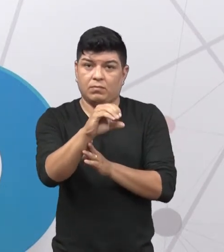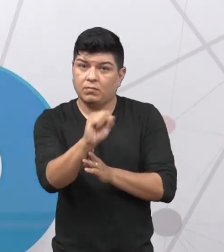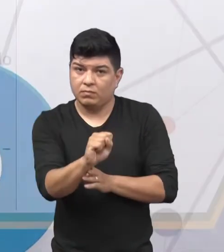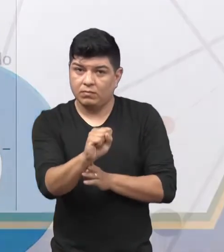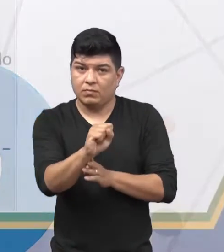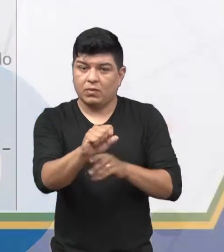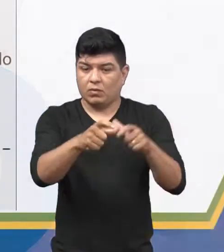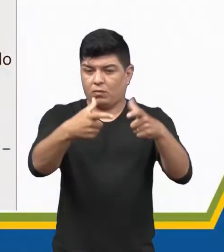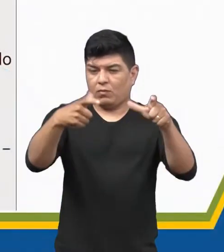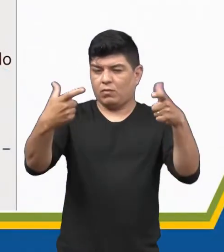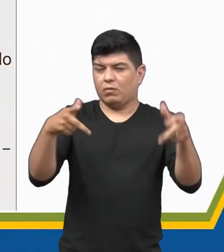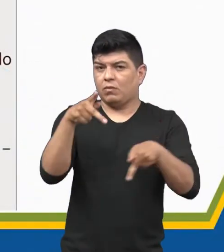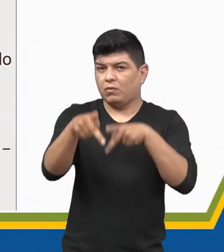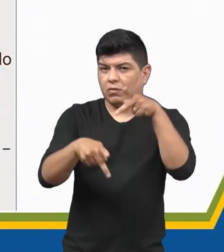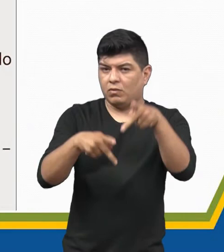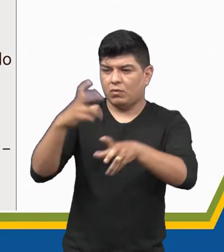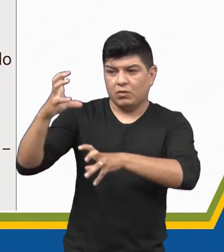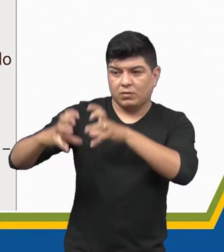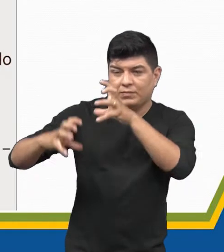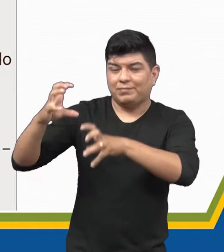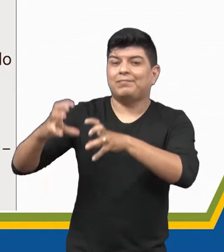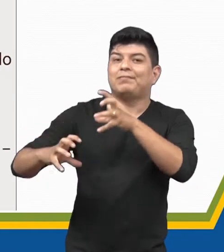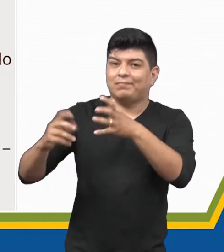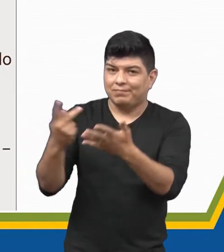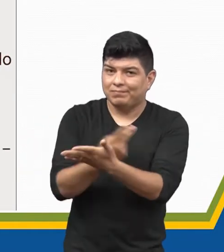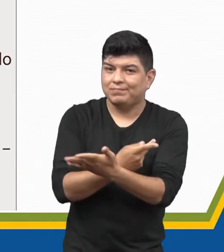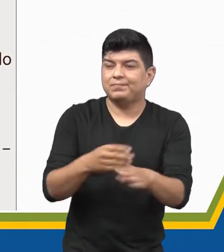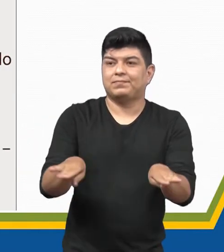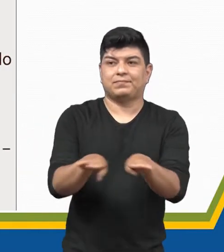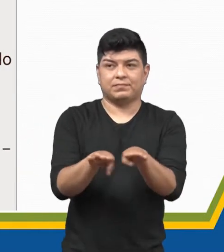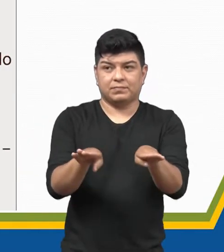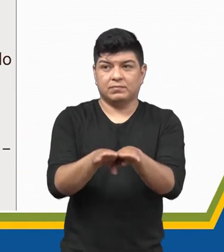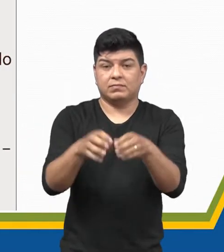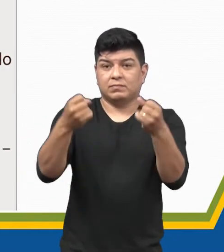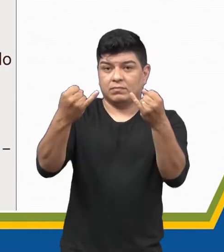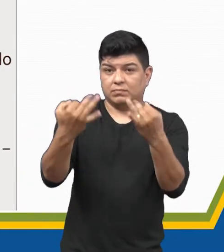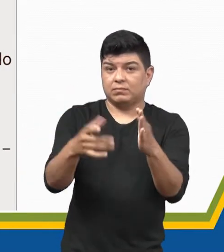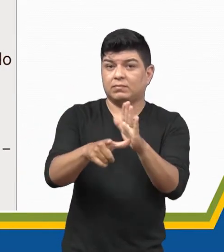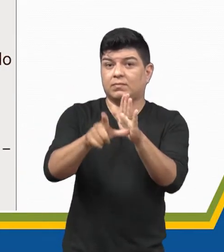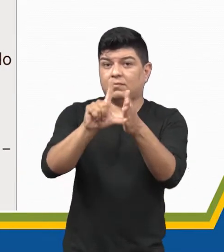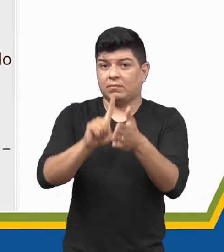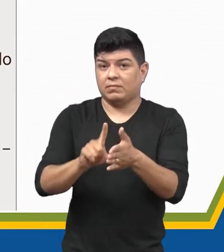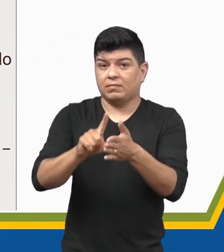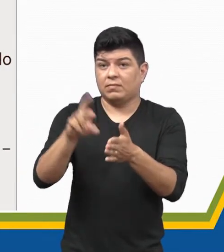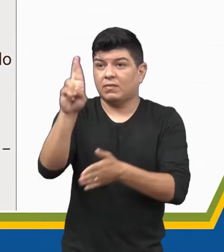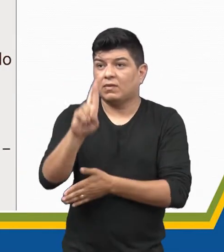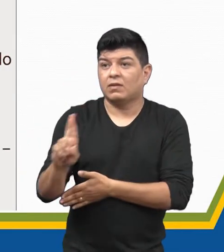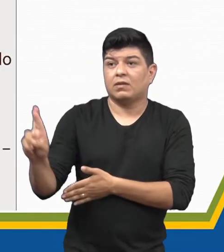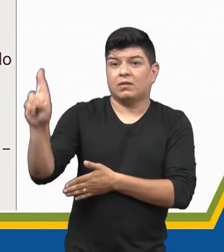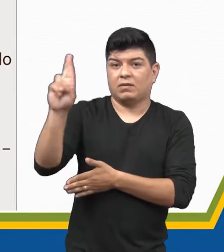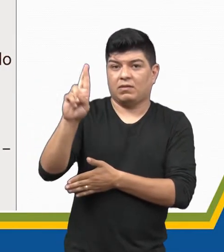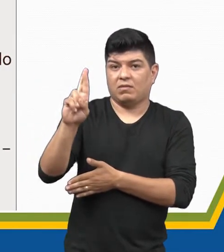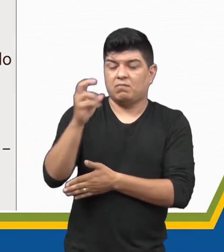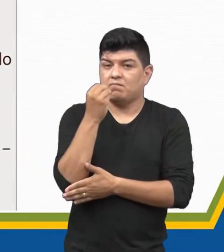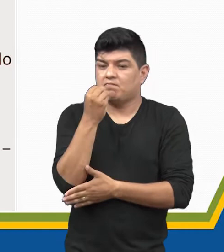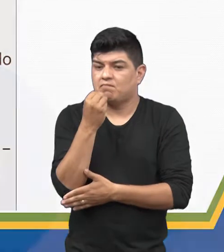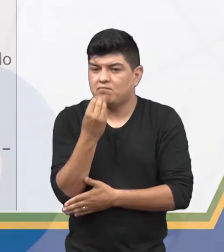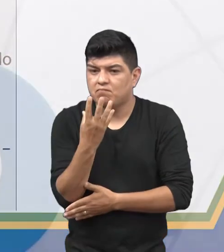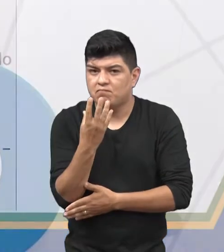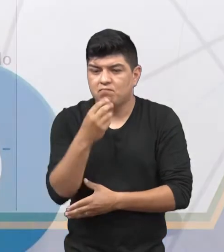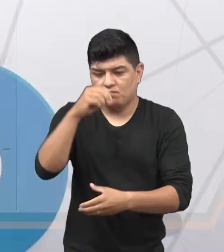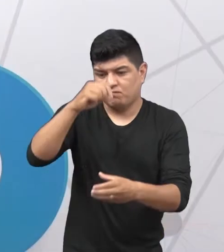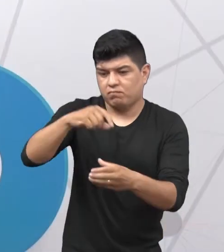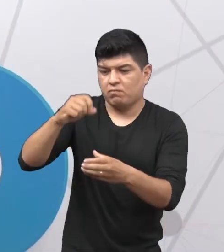aumento da população fez surgir alguns conflitos. Como eu disse para vocês anteriormente, a região da Grécia não é uma região muito fértil. E